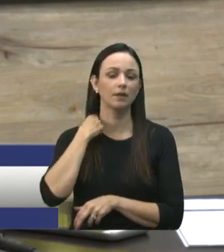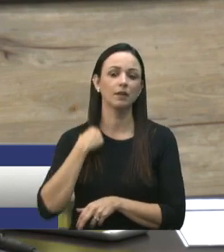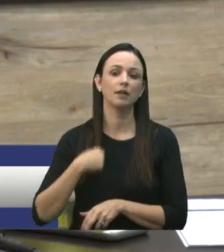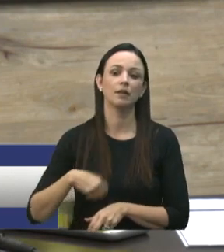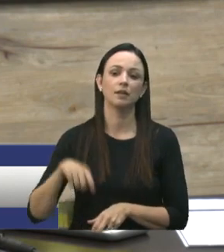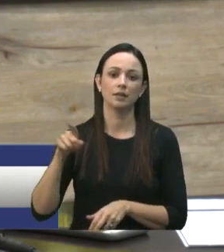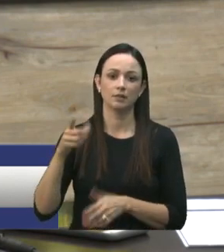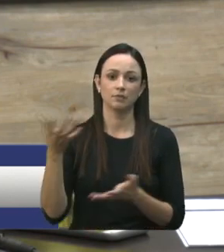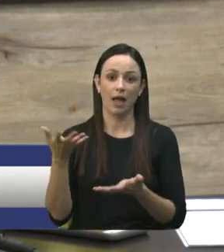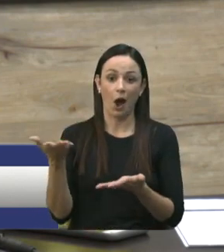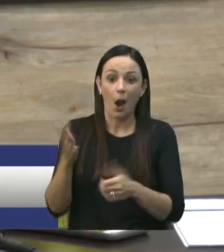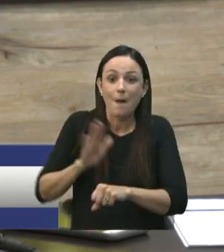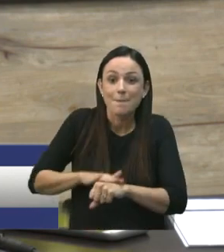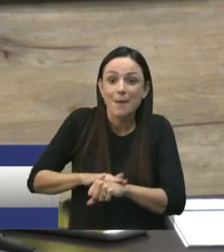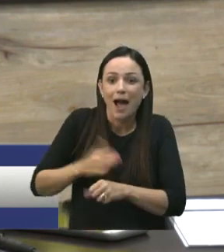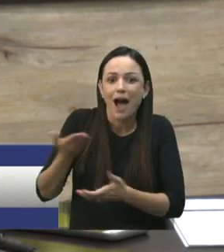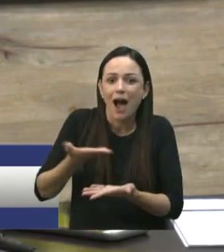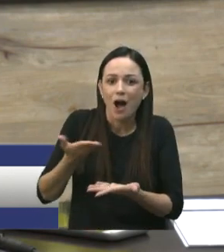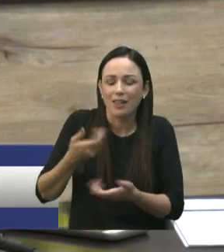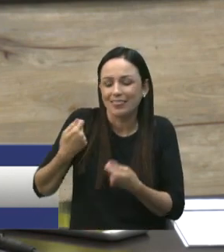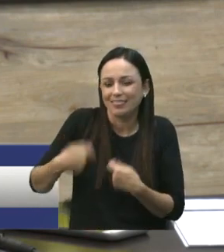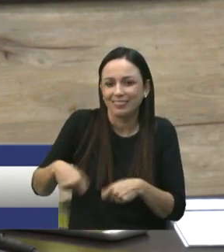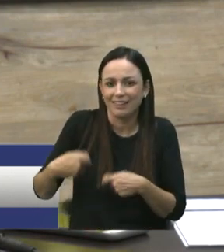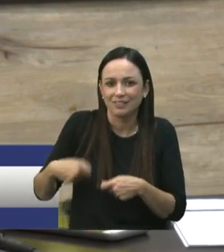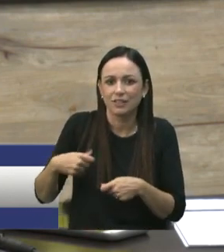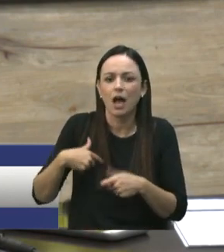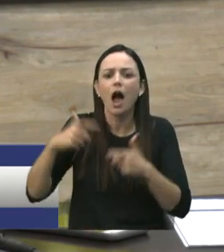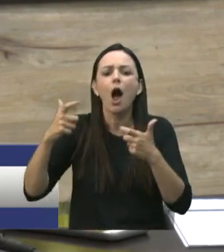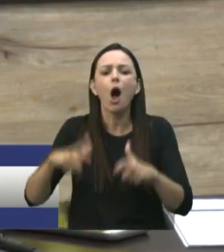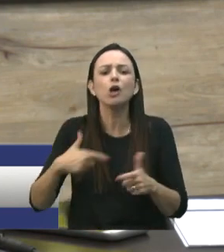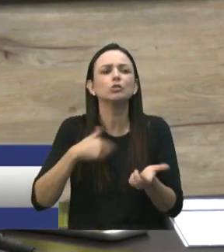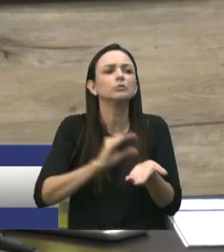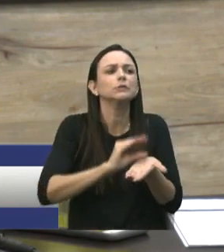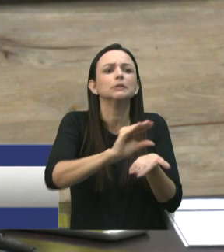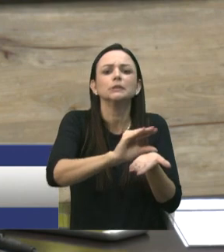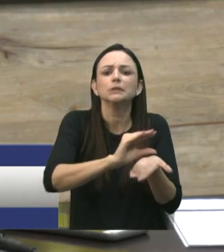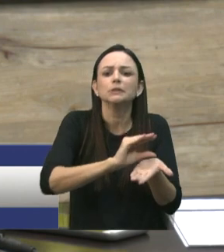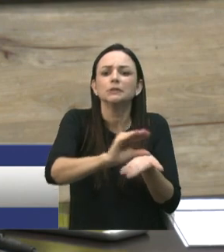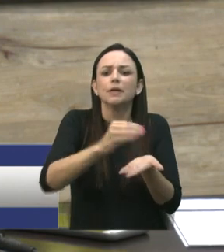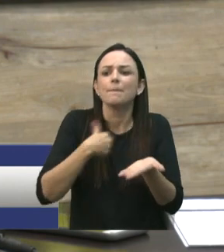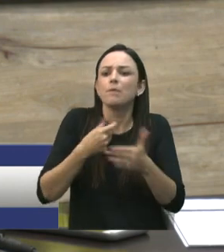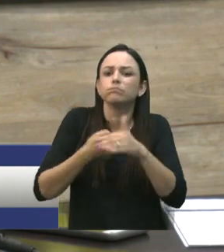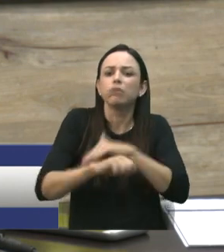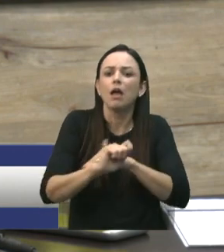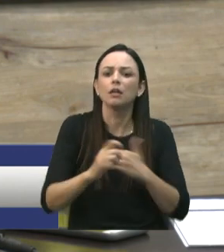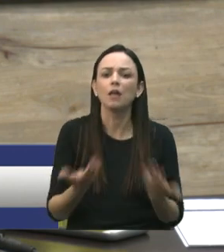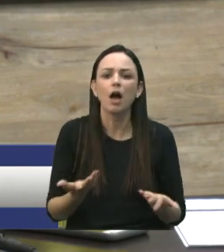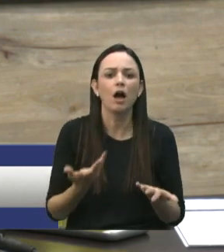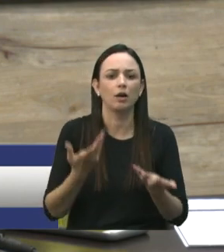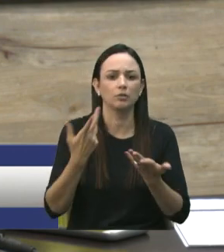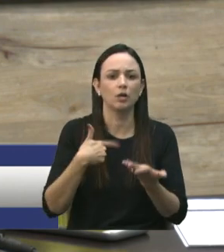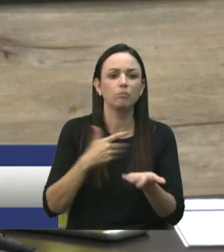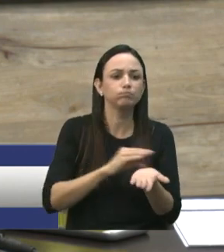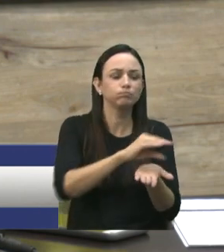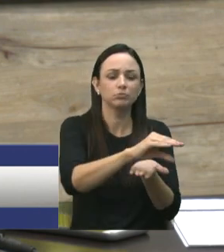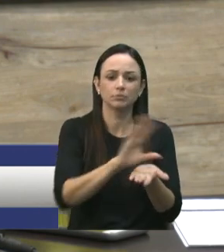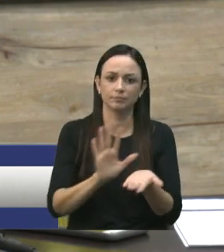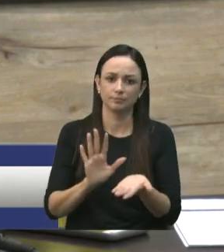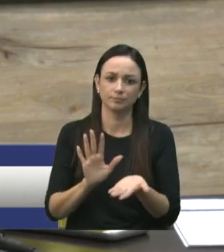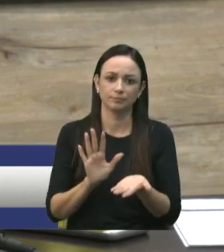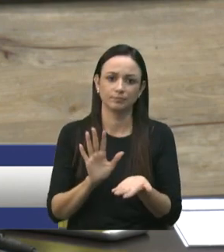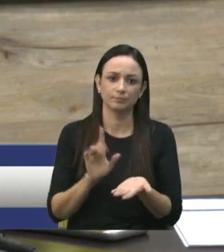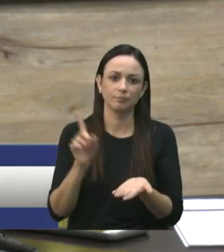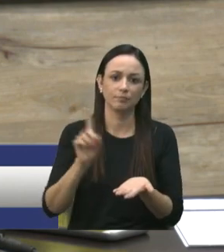de imediato, da necessidade de onde eu posso investir a minha emenda, onde eu posso alocar a minha emenda,